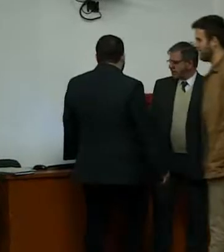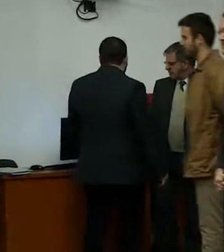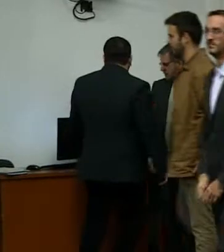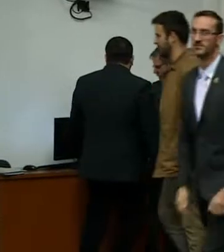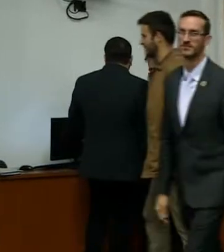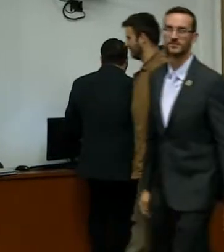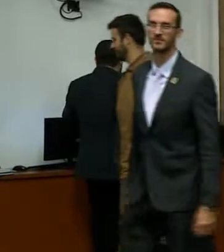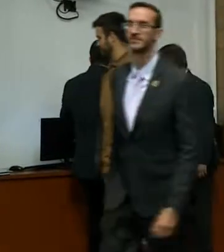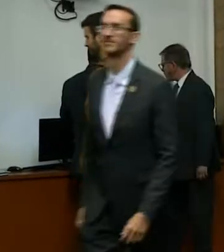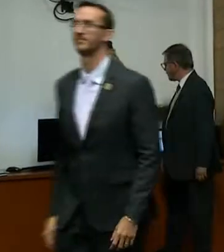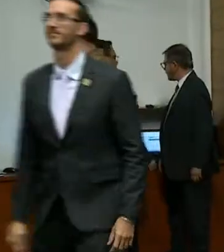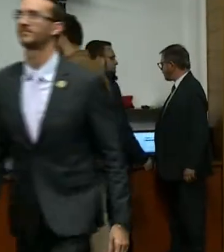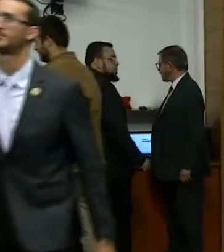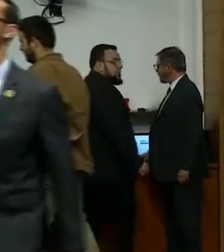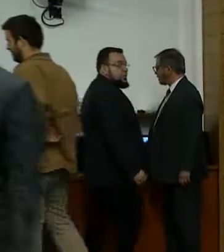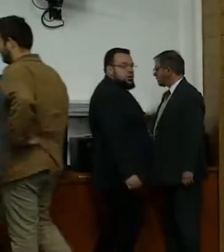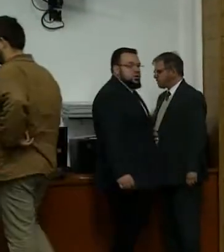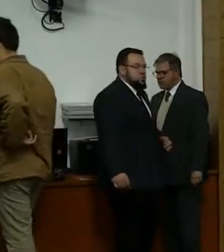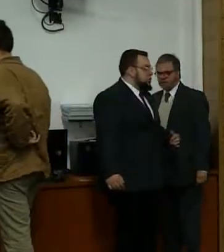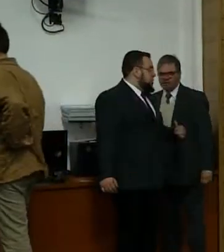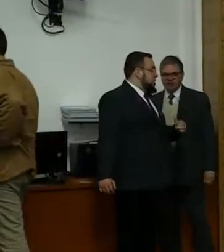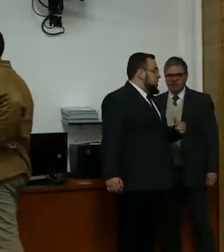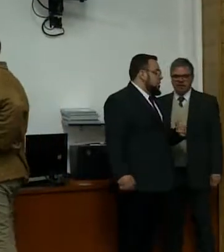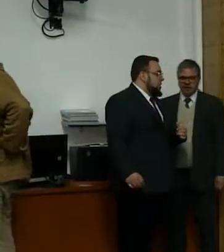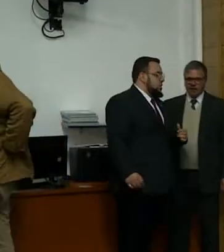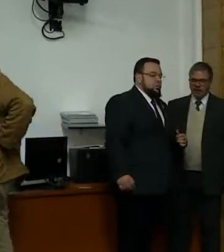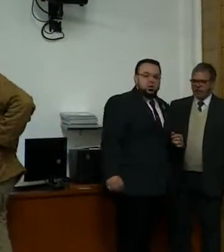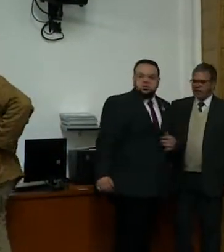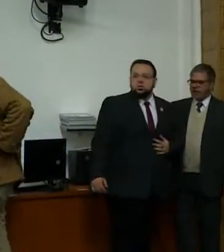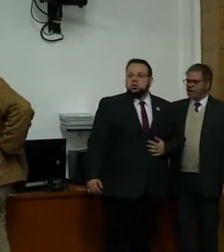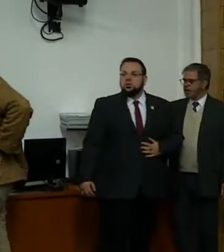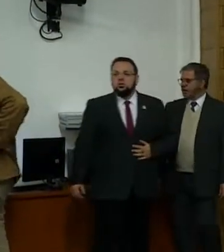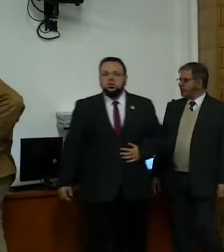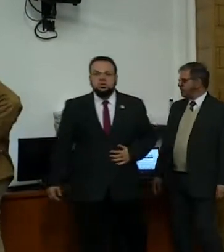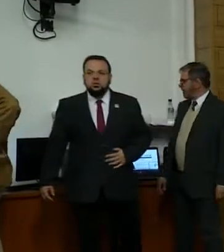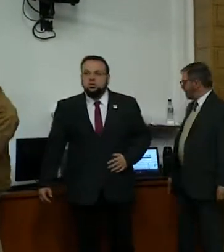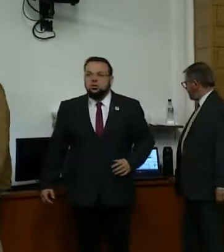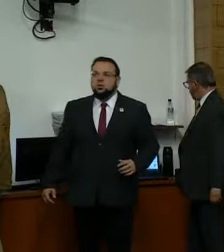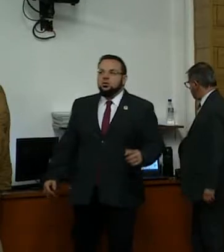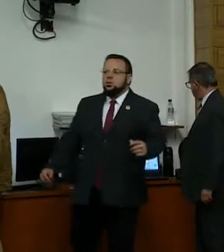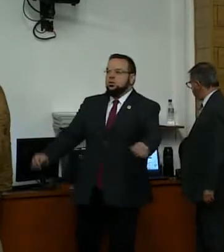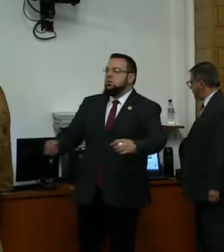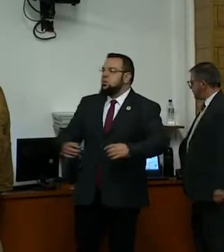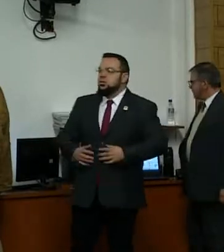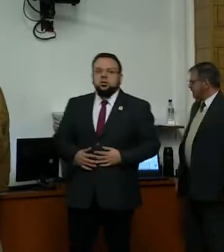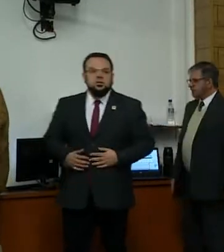É com grande satisfação, Rubi, pela data natalícia sua. Muita paz, eu quero dar um parabéns para você.